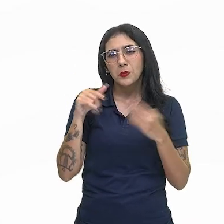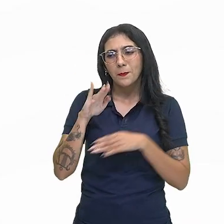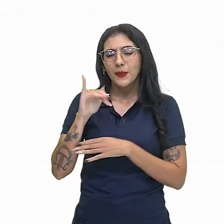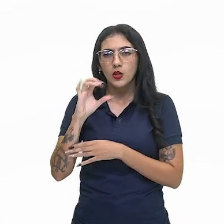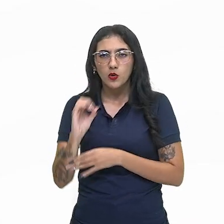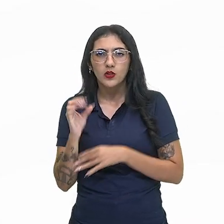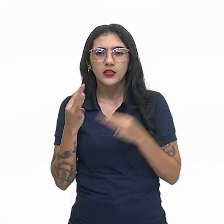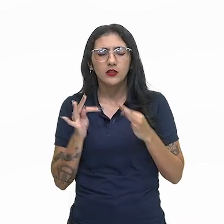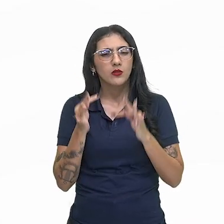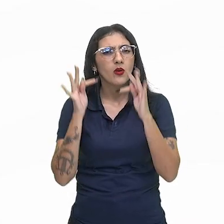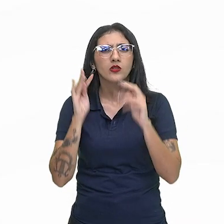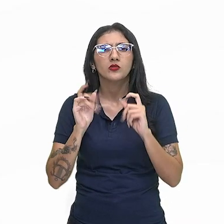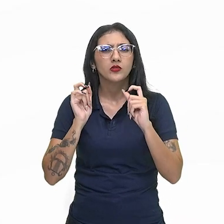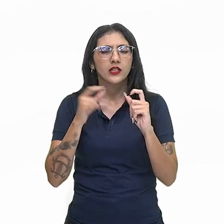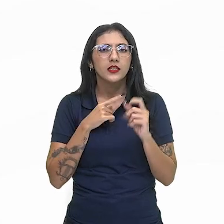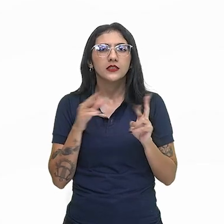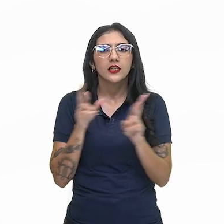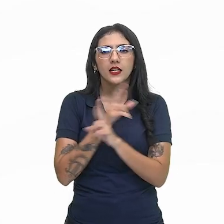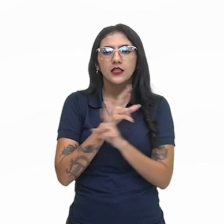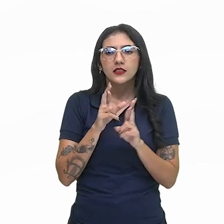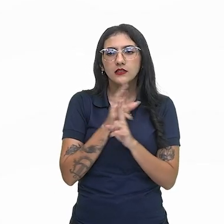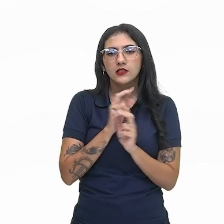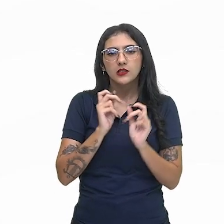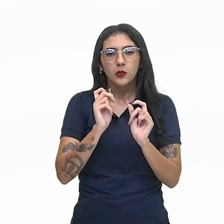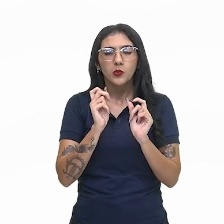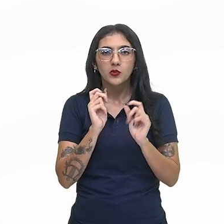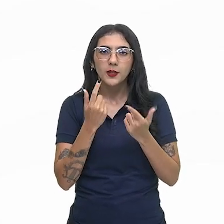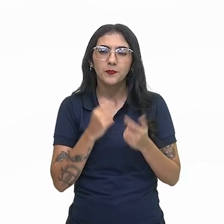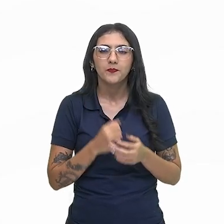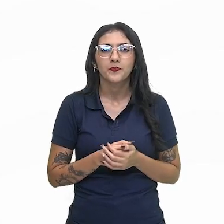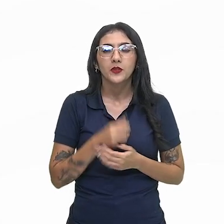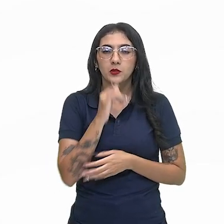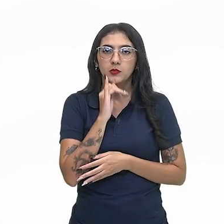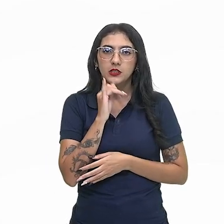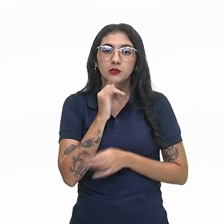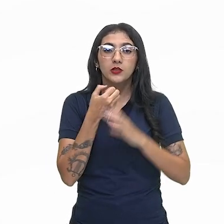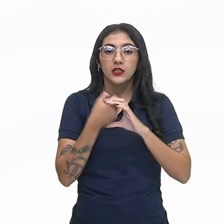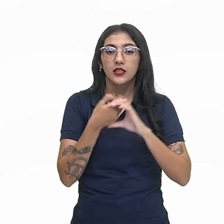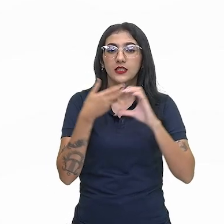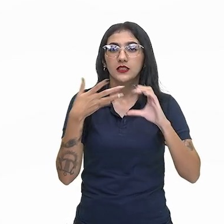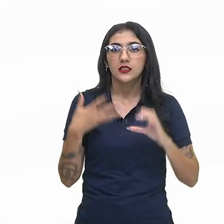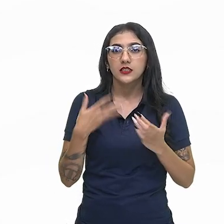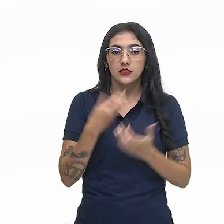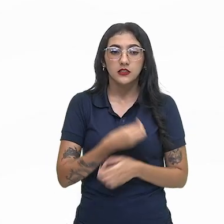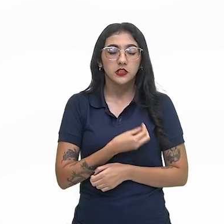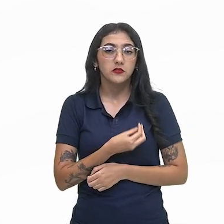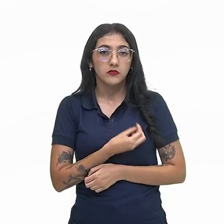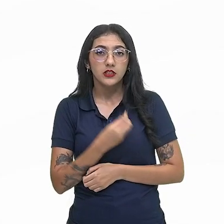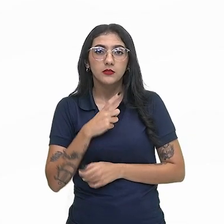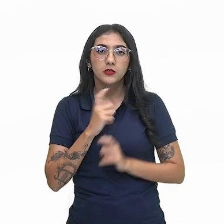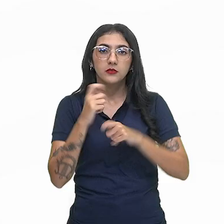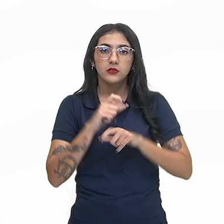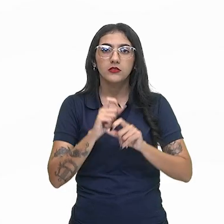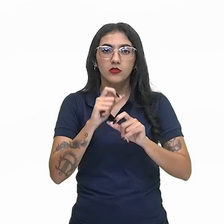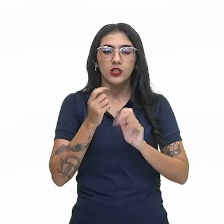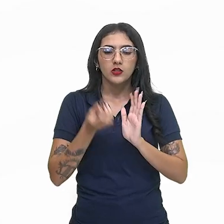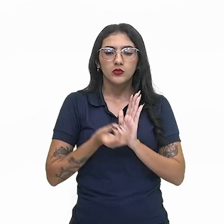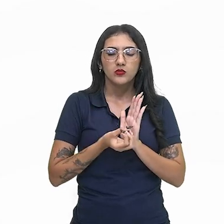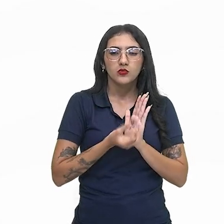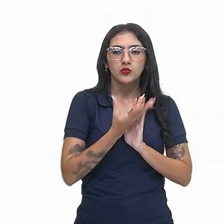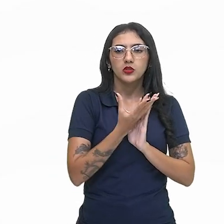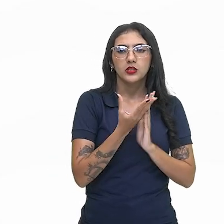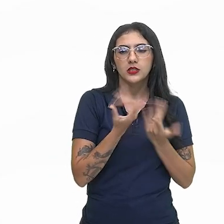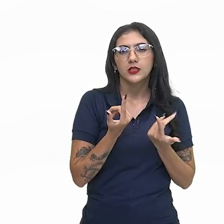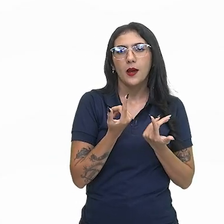biotecnológicos são aqueles que envolvem partes de um organismo ou mesmo um organismo vivo para produzir um produto que seja,